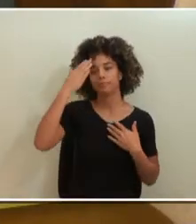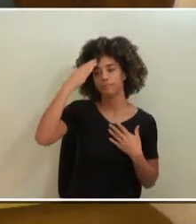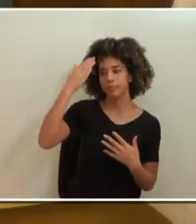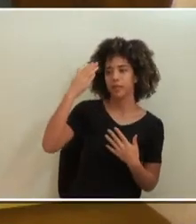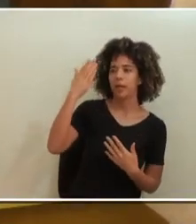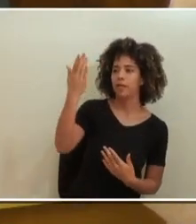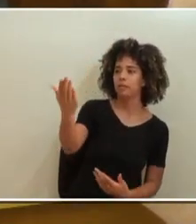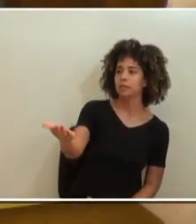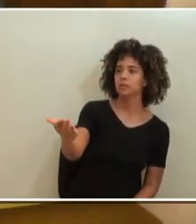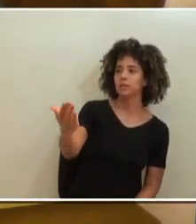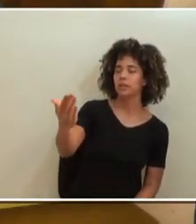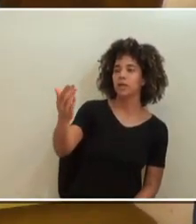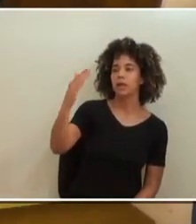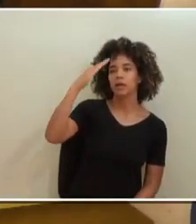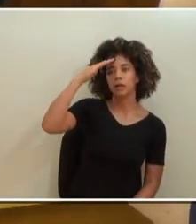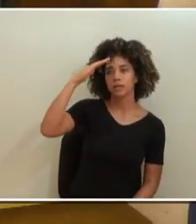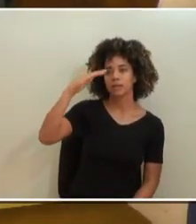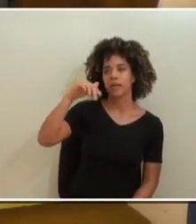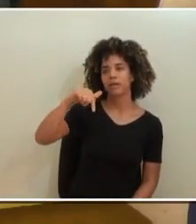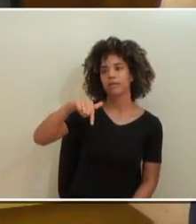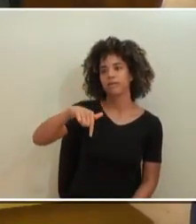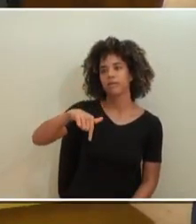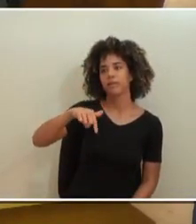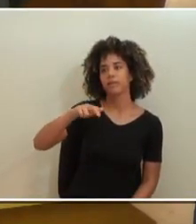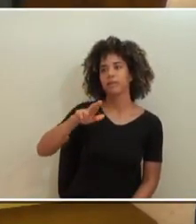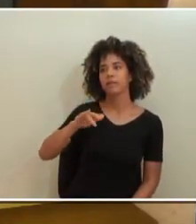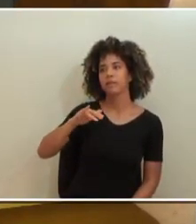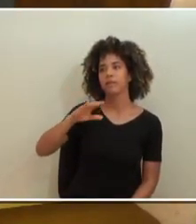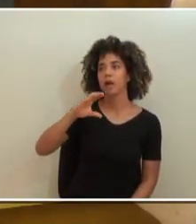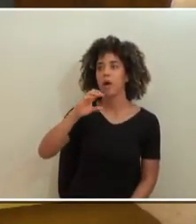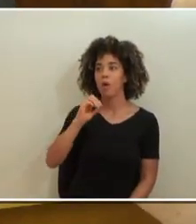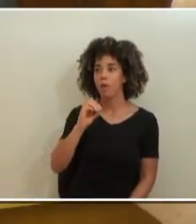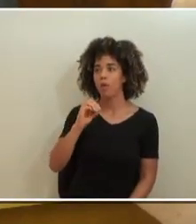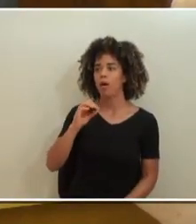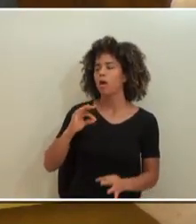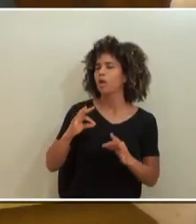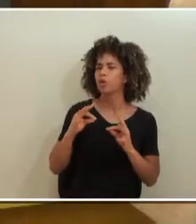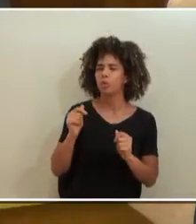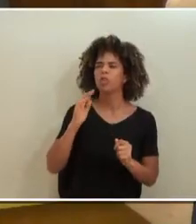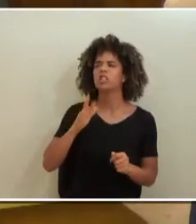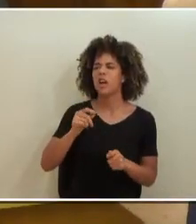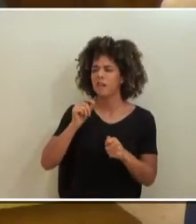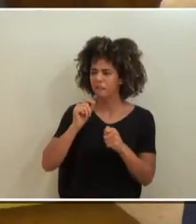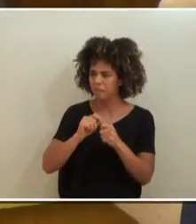desenvolveu e vem desenvolvendo e ainda vai desenvolver para toda a